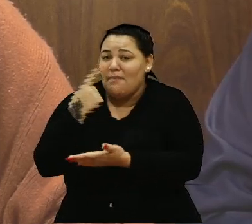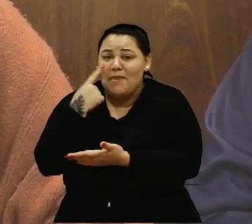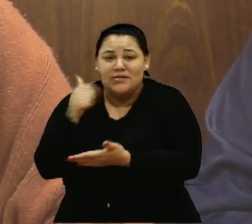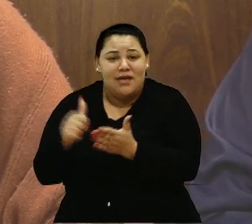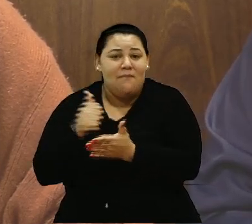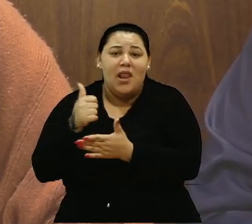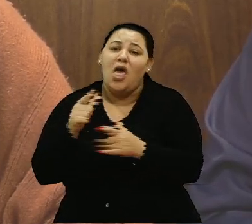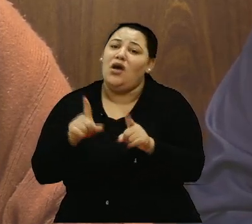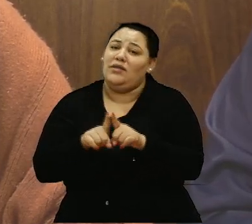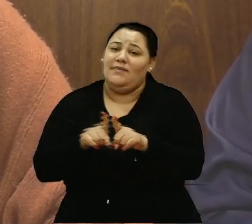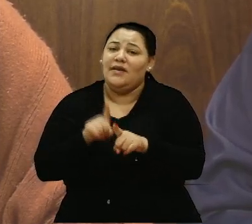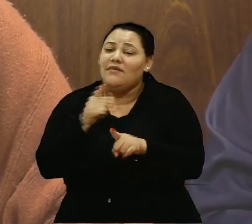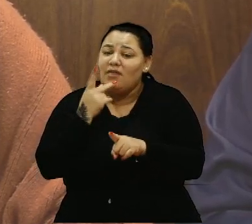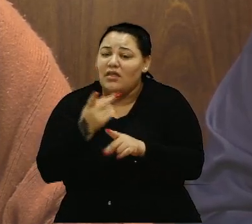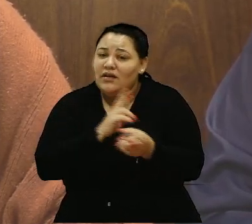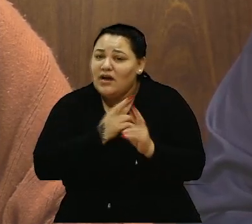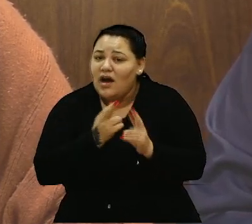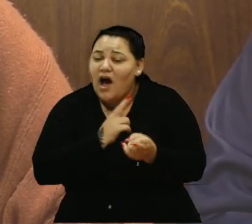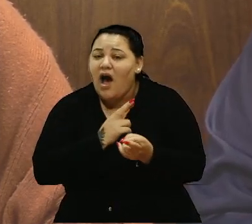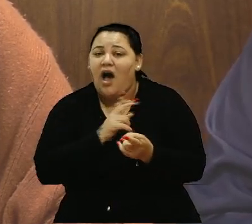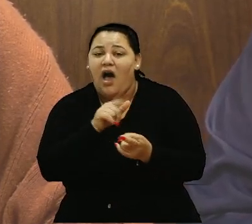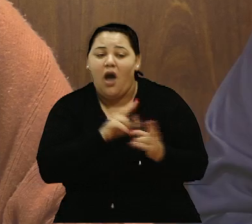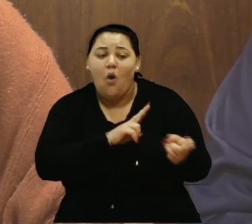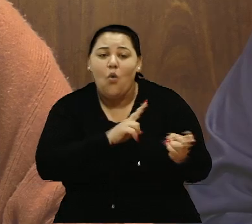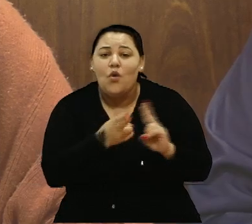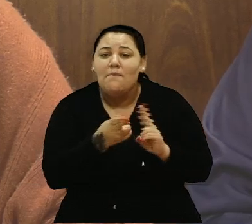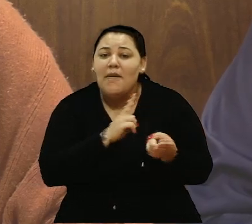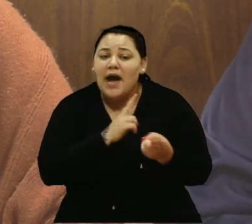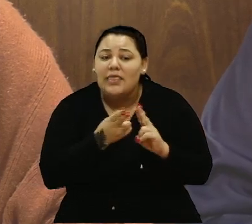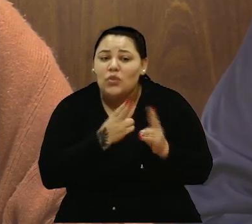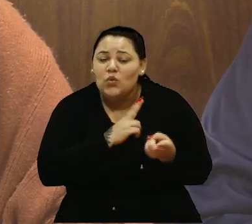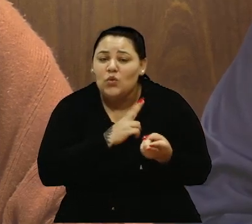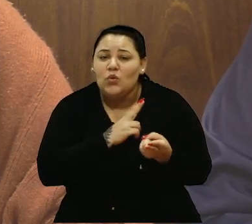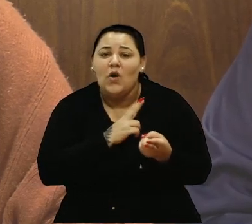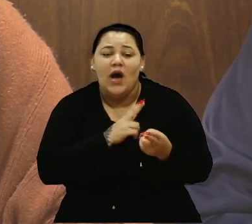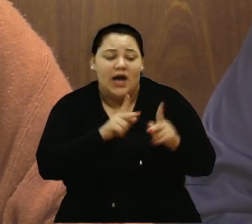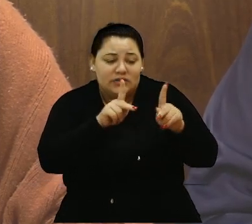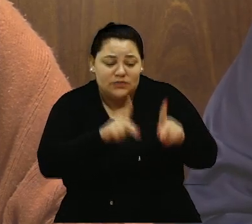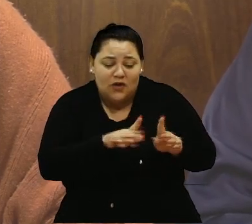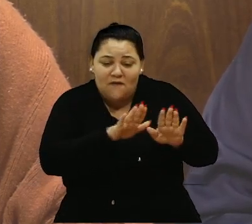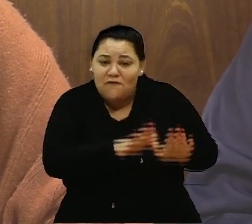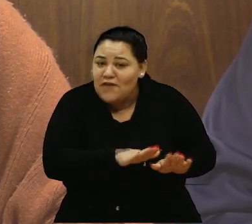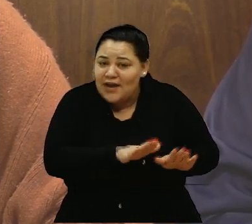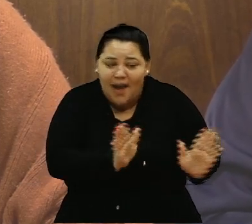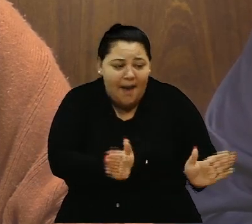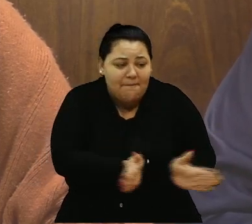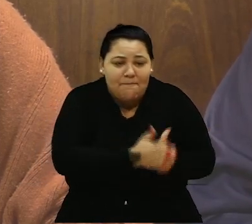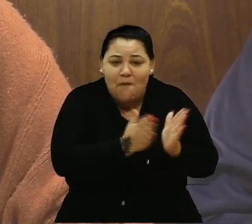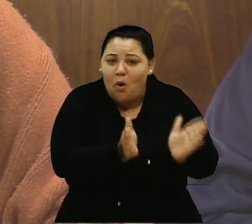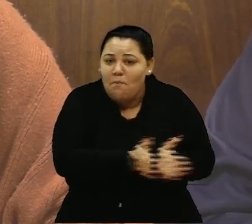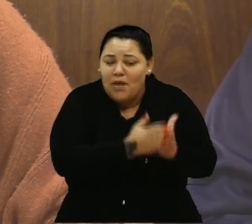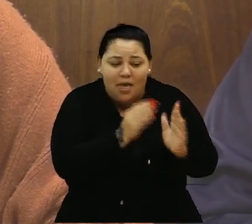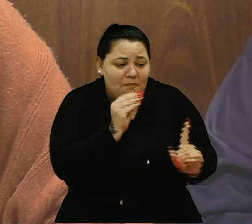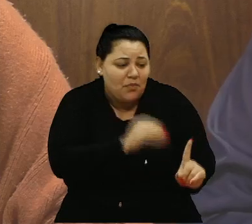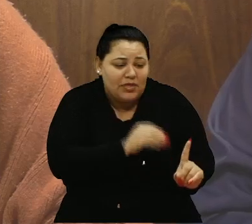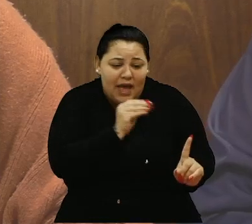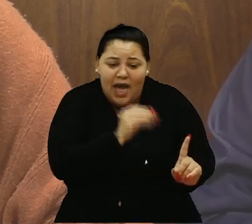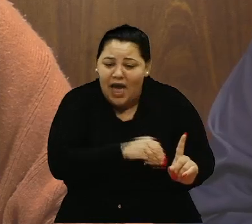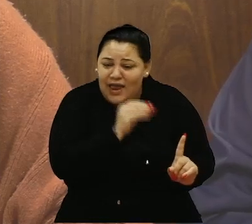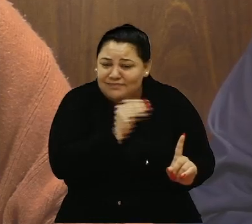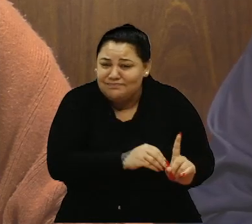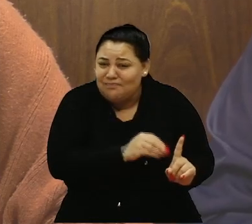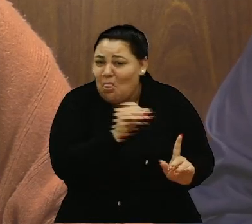E é essa questão urbana que muitas vezes as pessoas acabam permanecendo na pobreza e às vezes até mais, uma